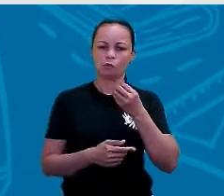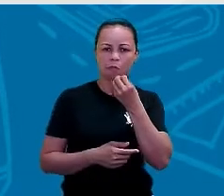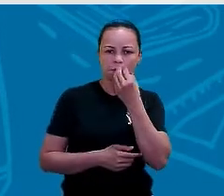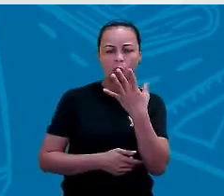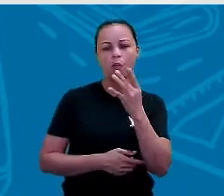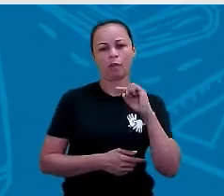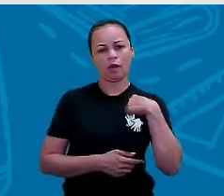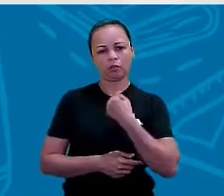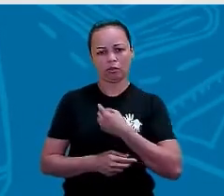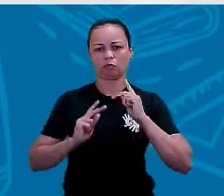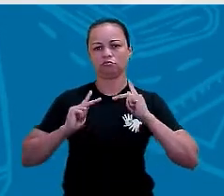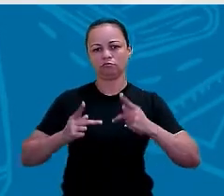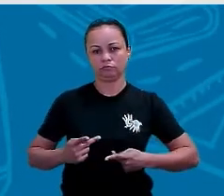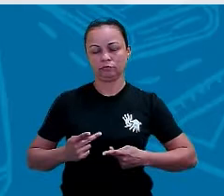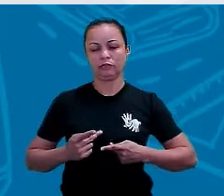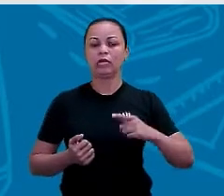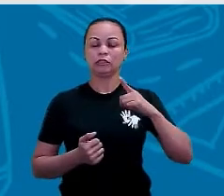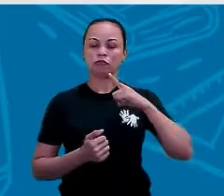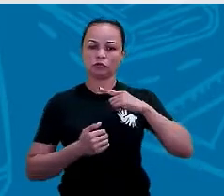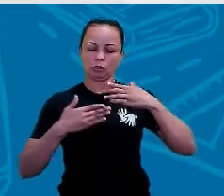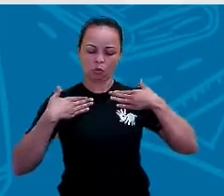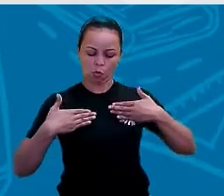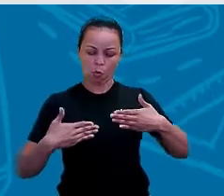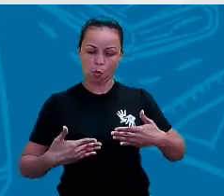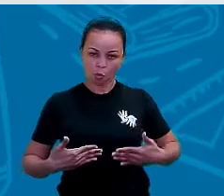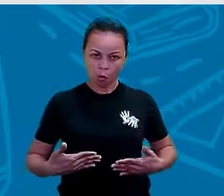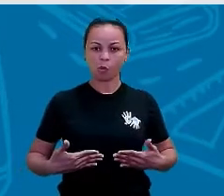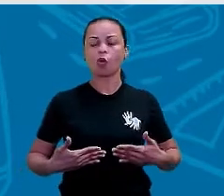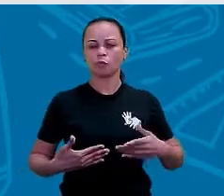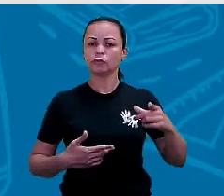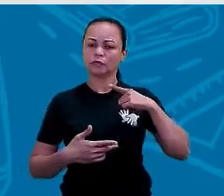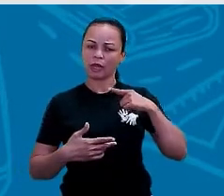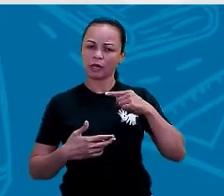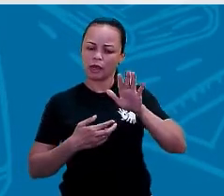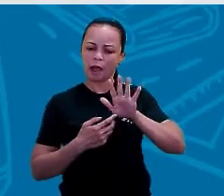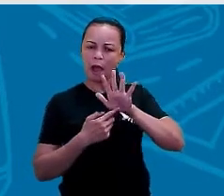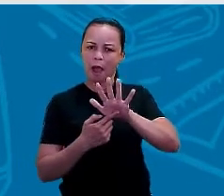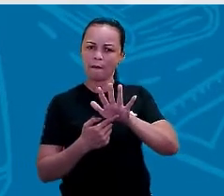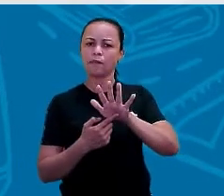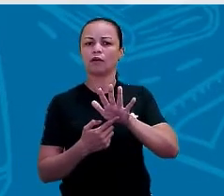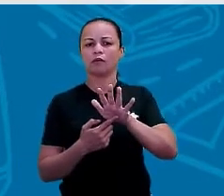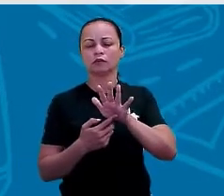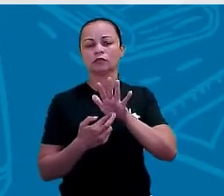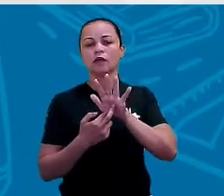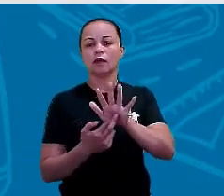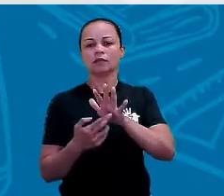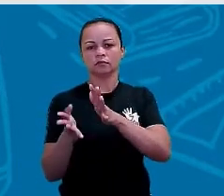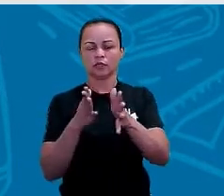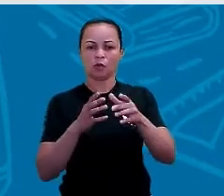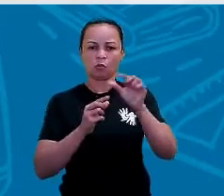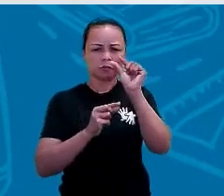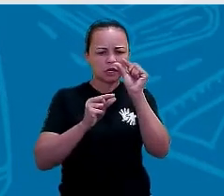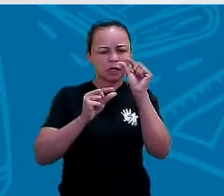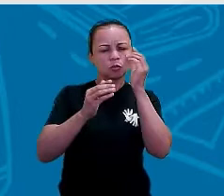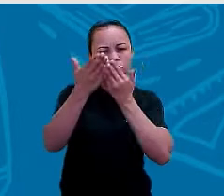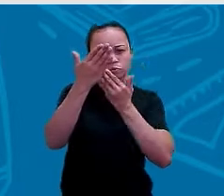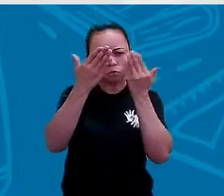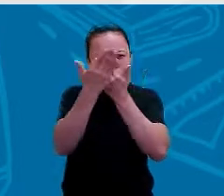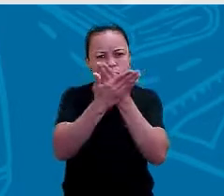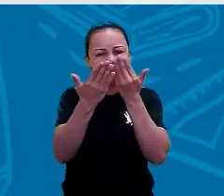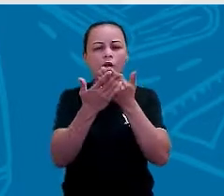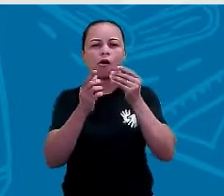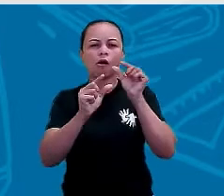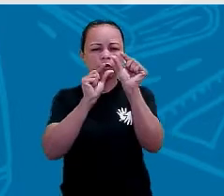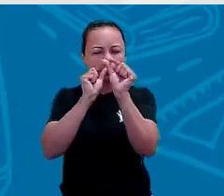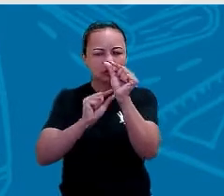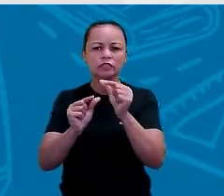que existem algumas regiões do nosso organismo, do nosso corpo, que apresentam micro-organismos que vão favorecer